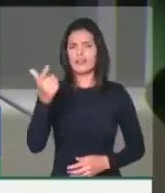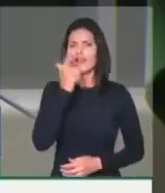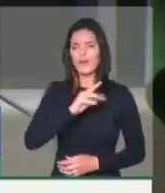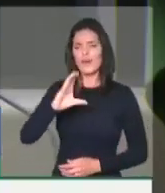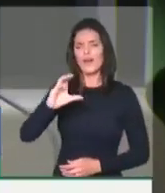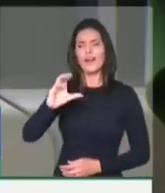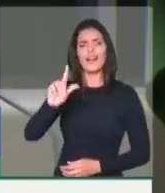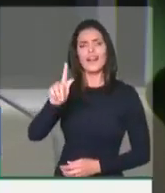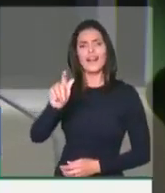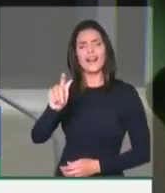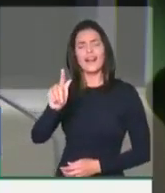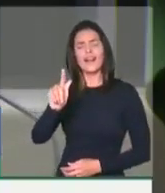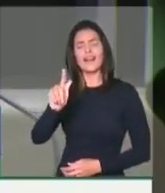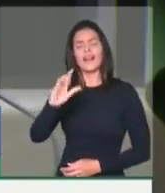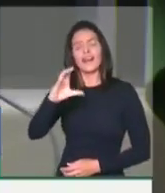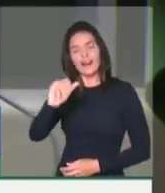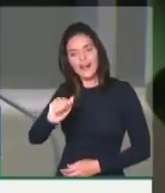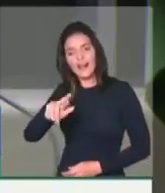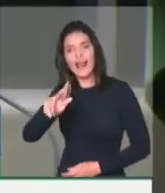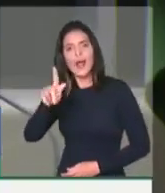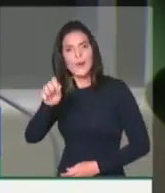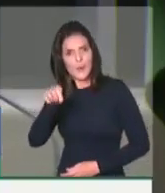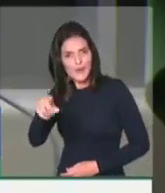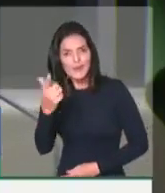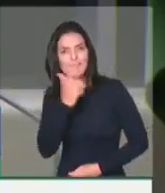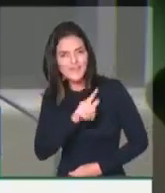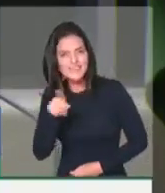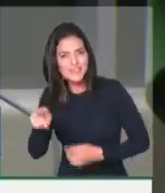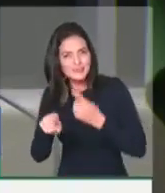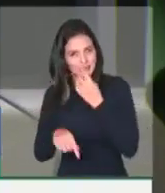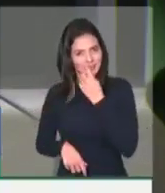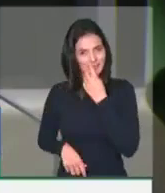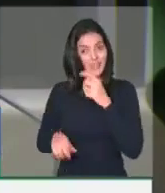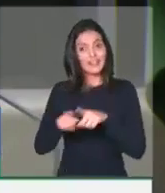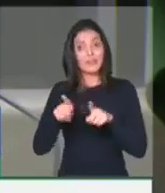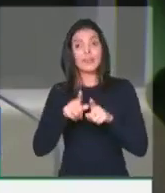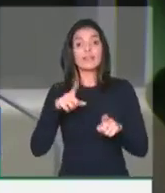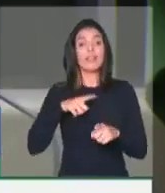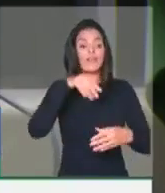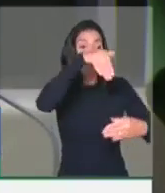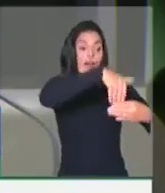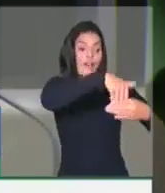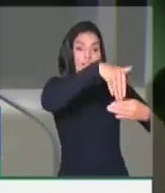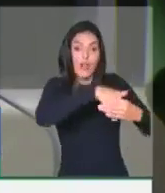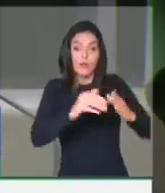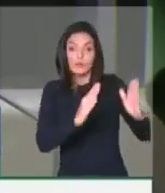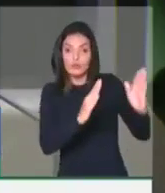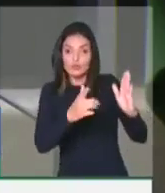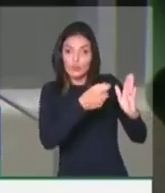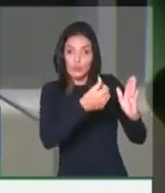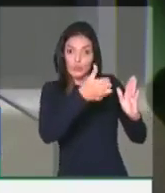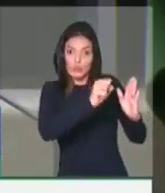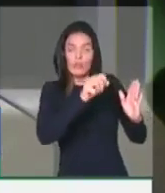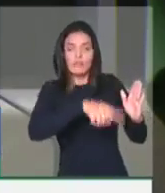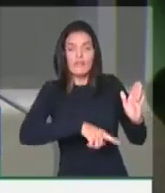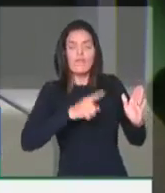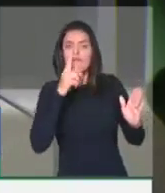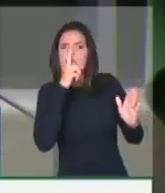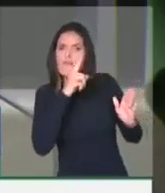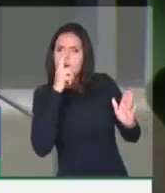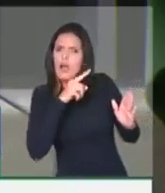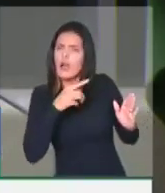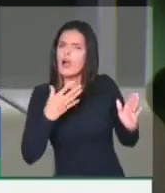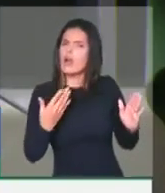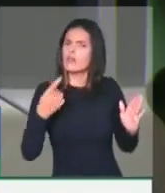que ele fez, também como juiz, trazendo um elemento de fraude na eleição de 2018. Mais estarrecedor